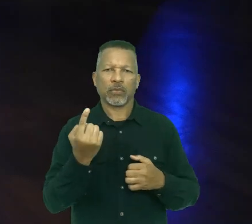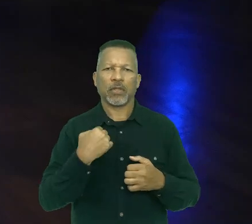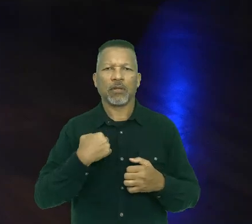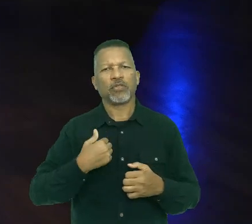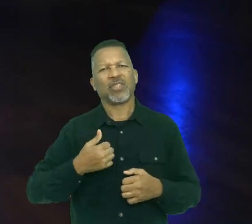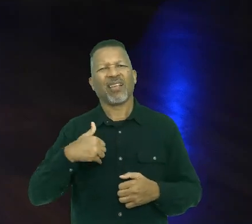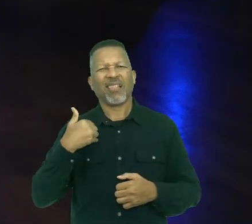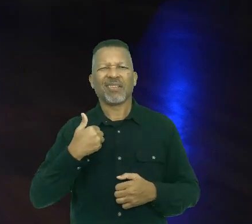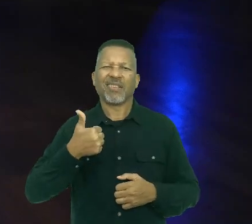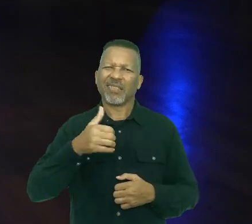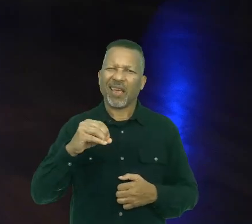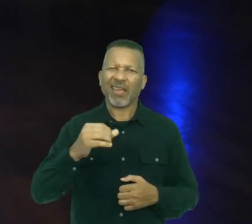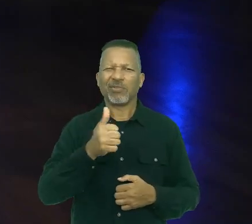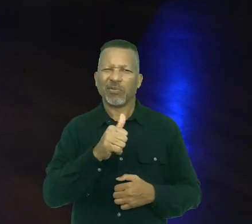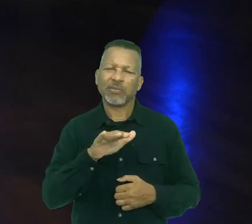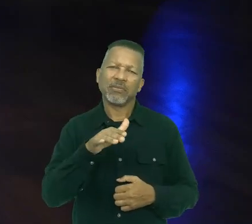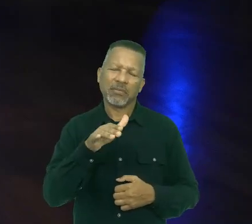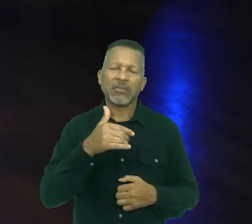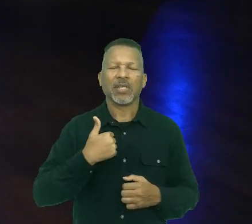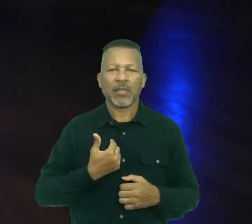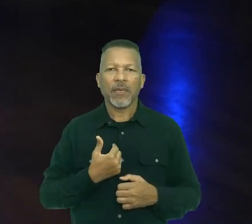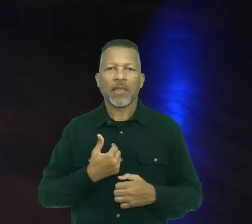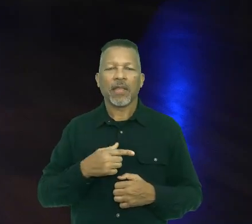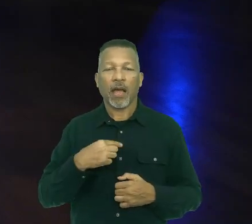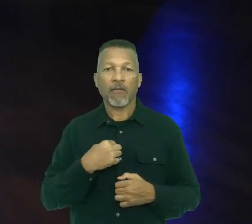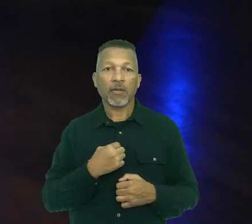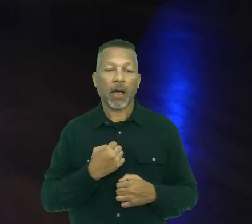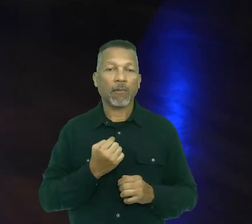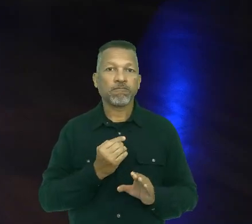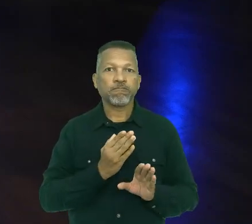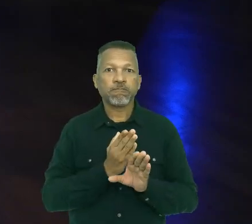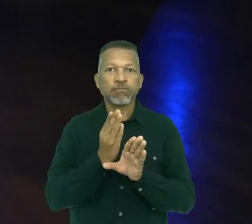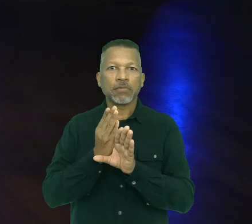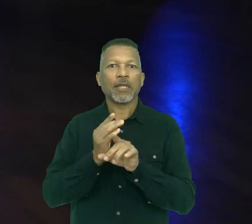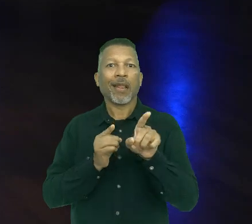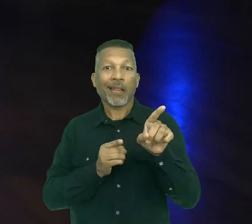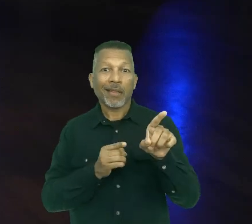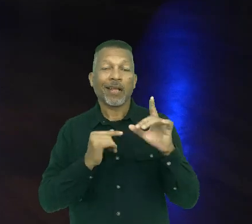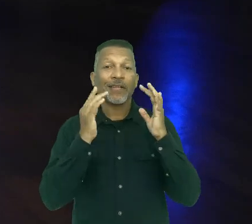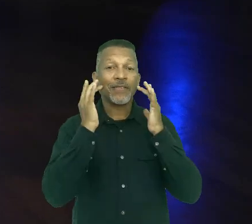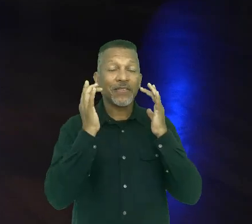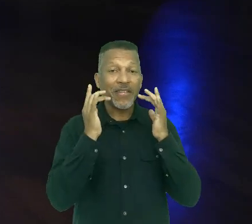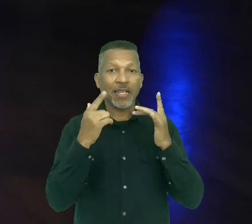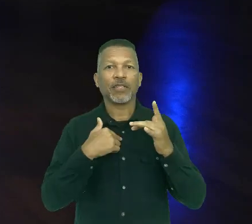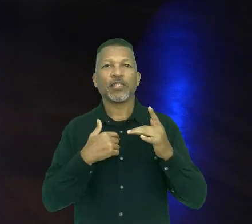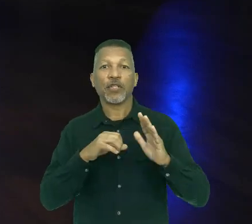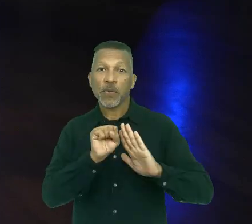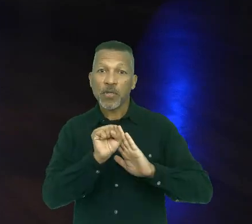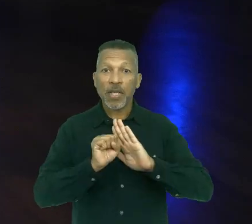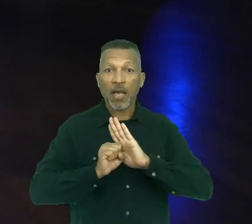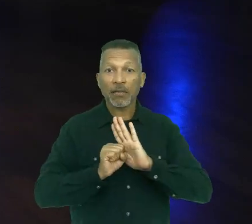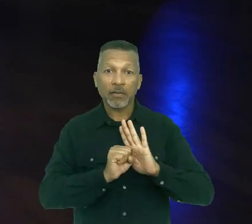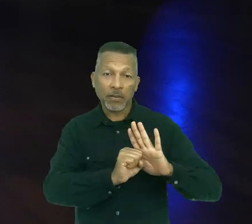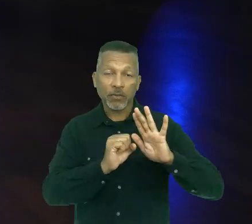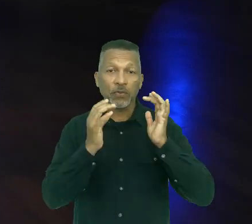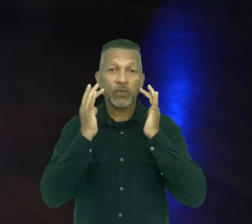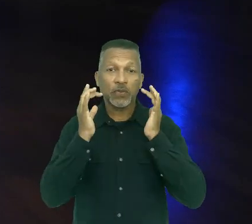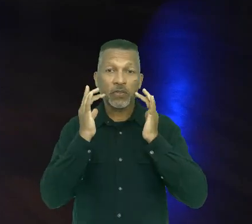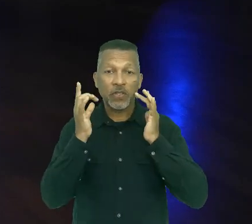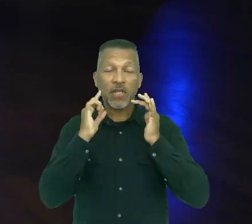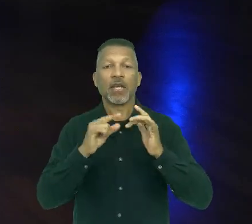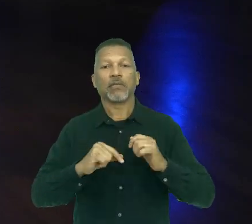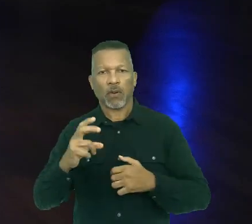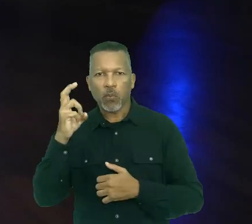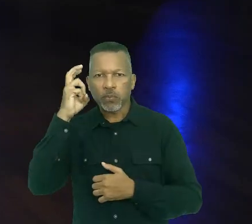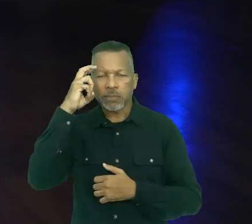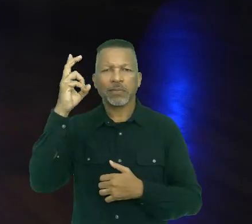anos. E aí eu fui descobrindo que aquilo era um teatro, que tinha uma associação de teatro ali, uma associação para a